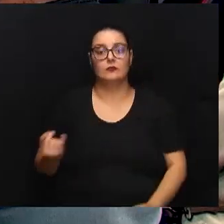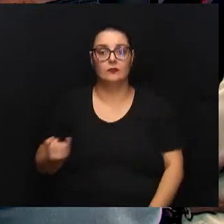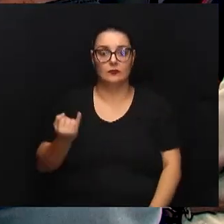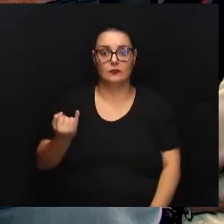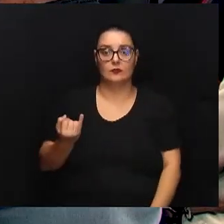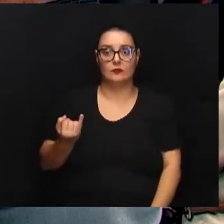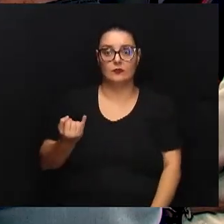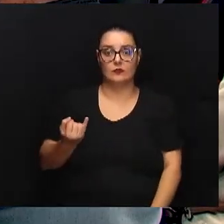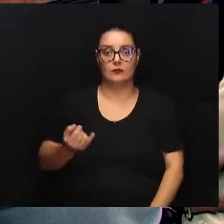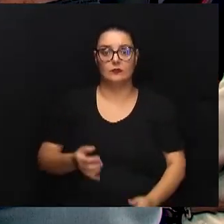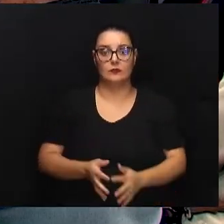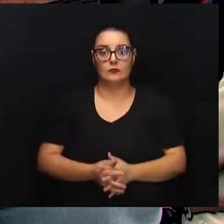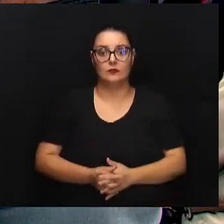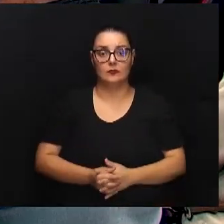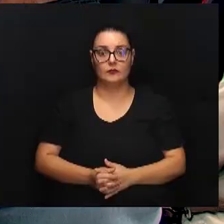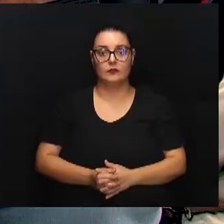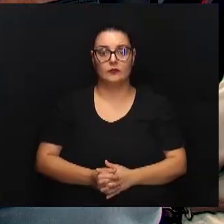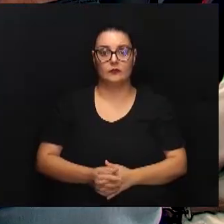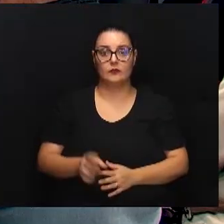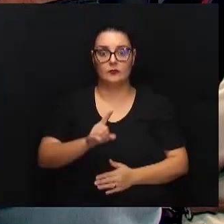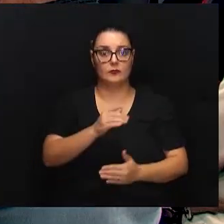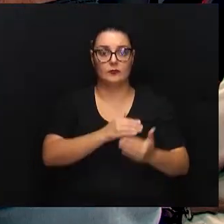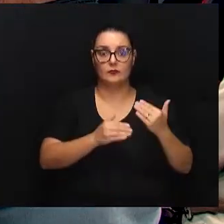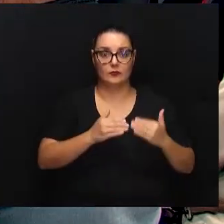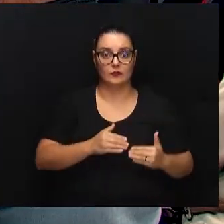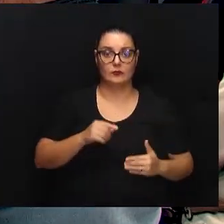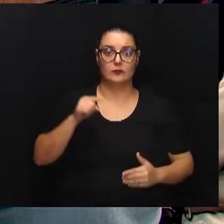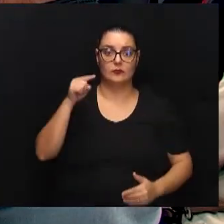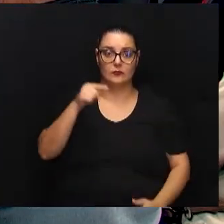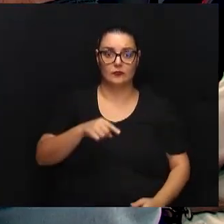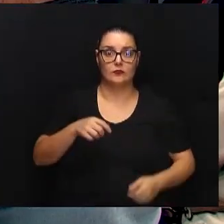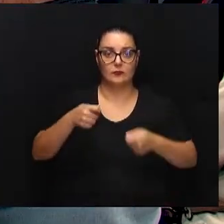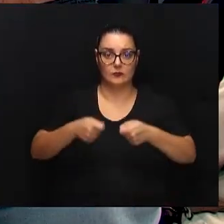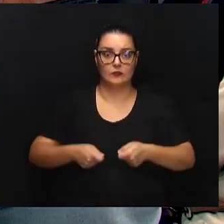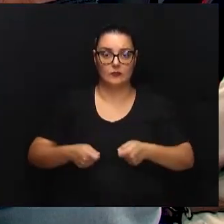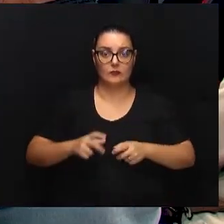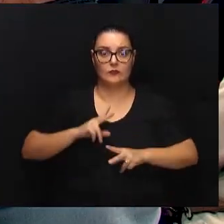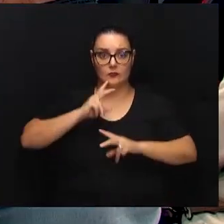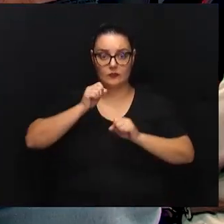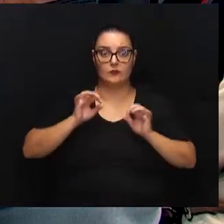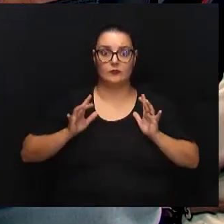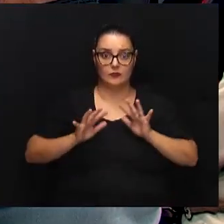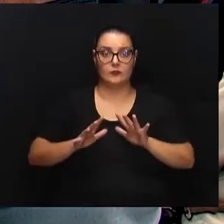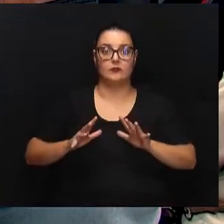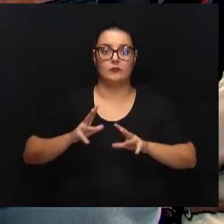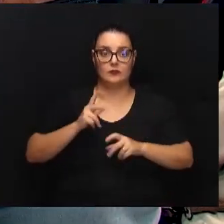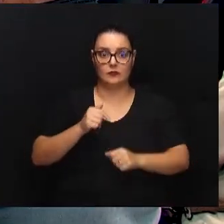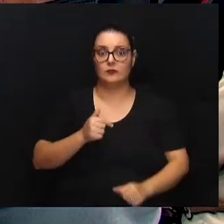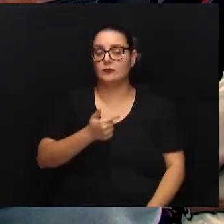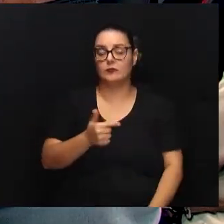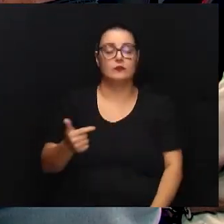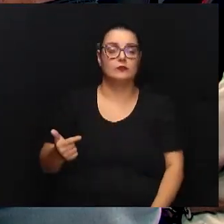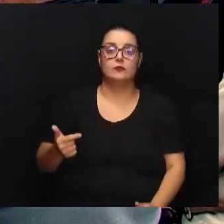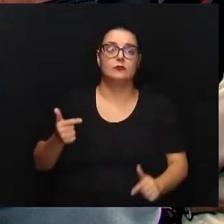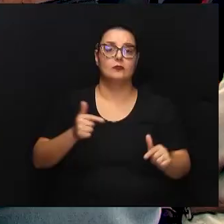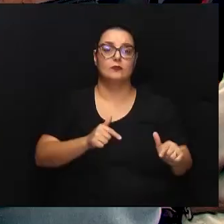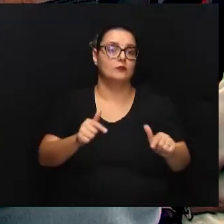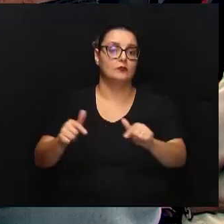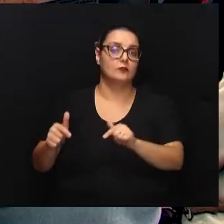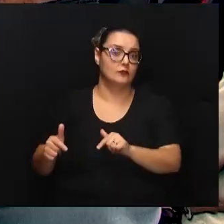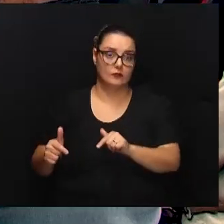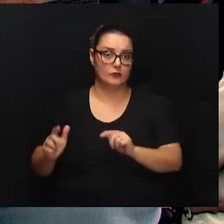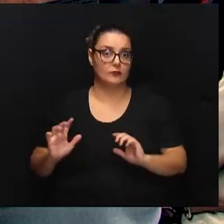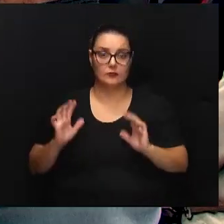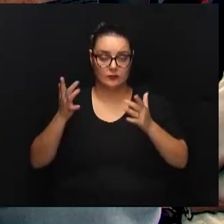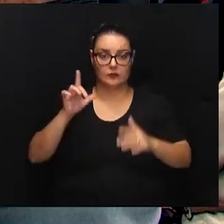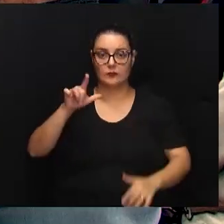muito interessante, mas não deu para trás. Foi lá, foi firme, foi forte, e saímos todos. Nós